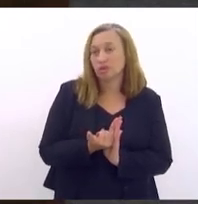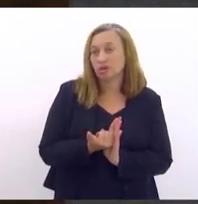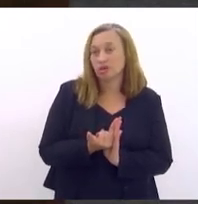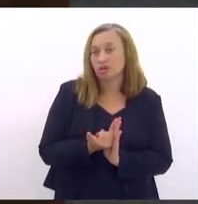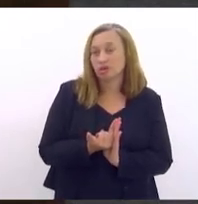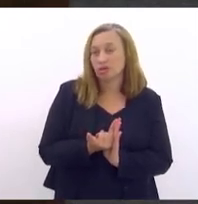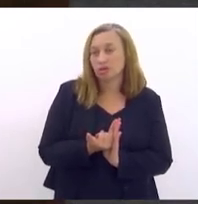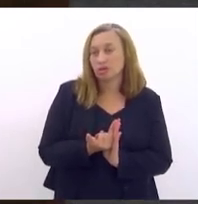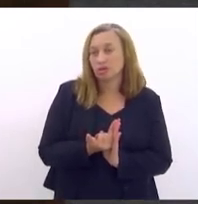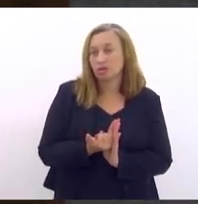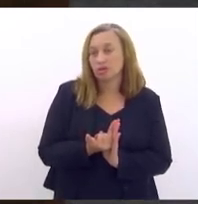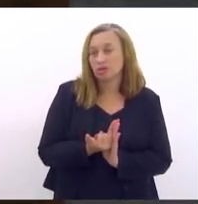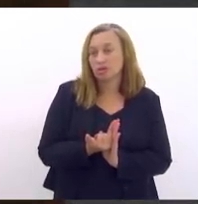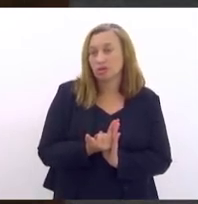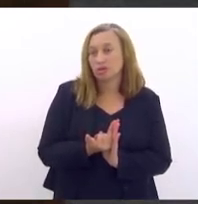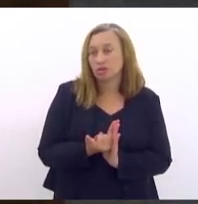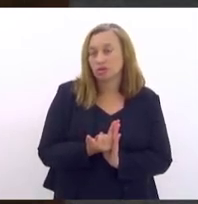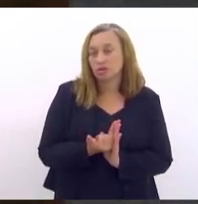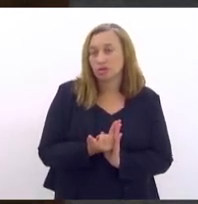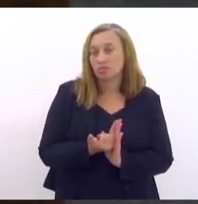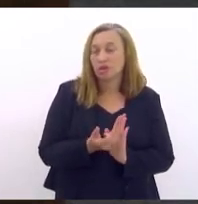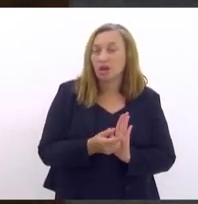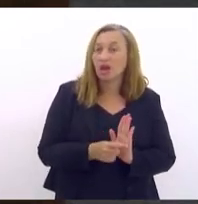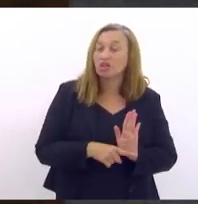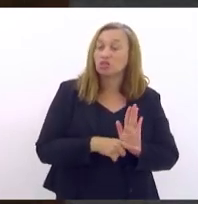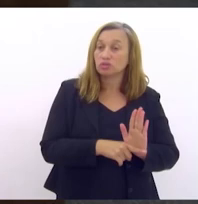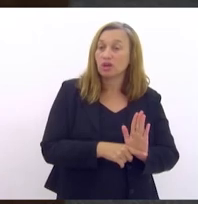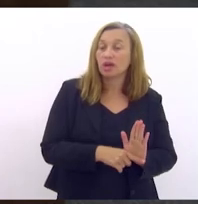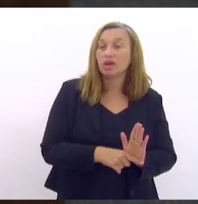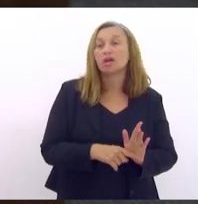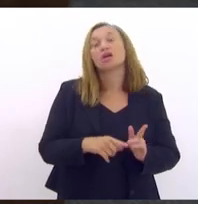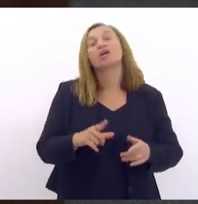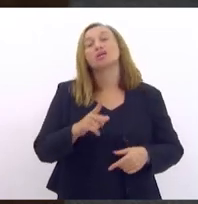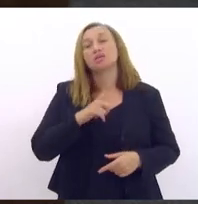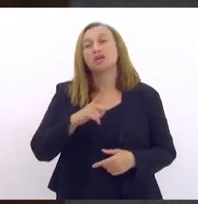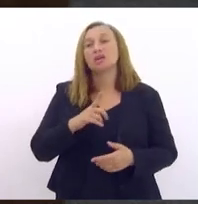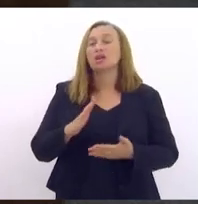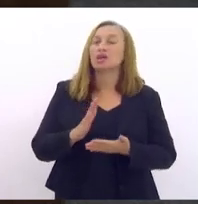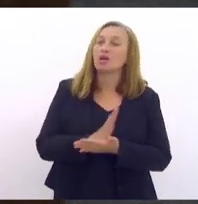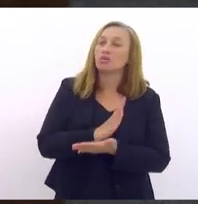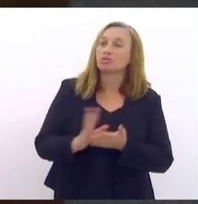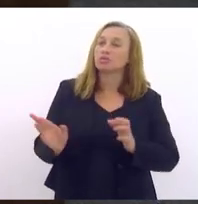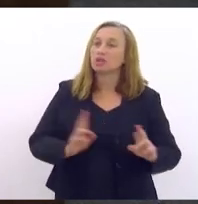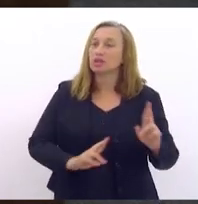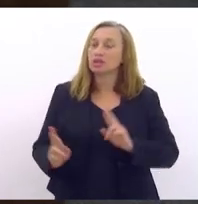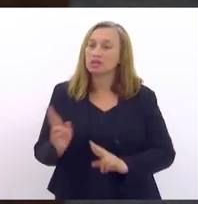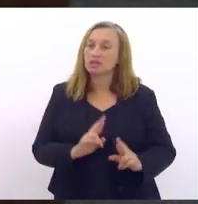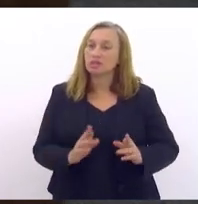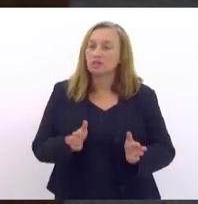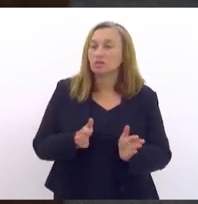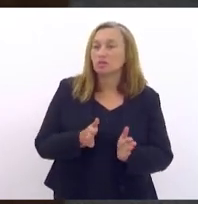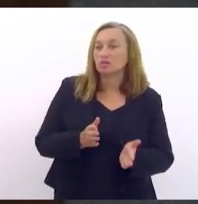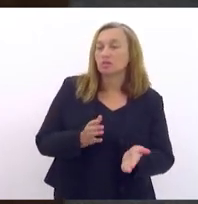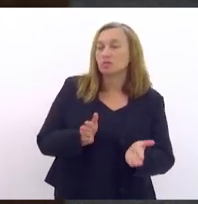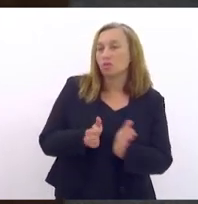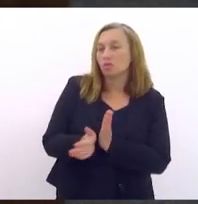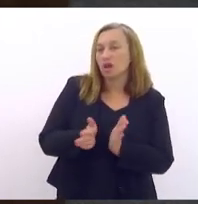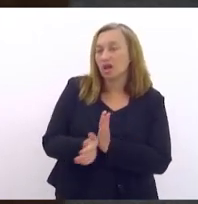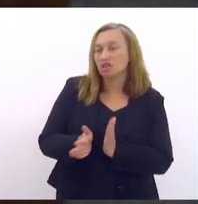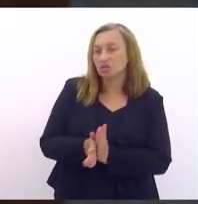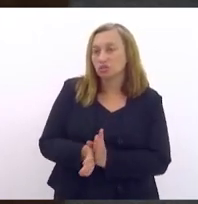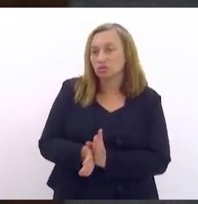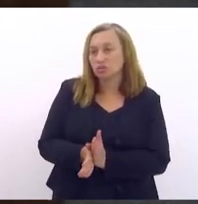vem para um aumento de receita, visto que também há uma relação direta com o consumo e, nesse caso,